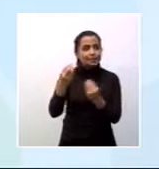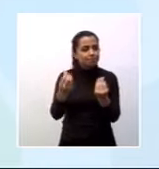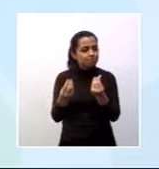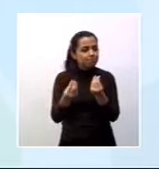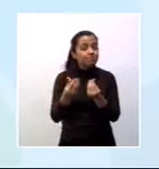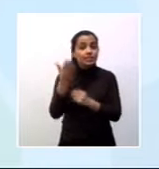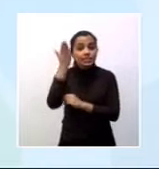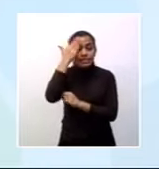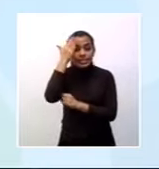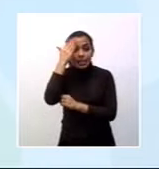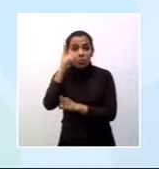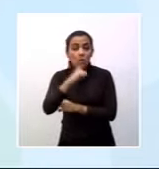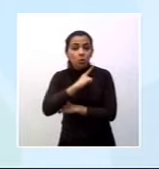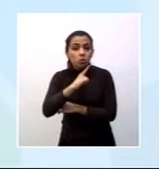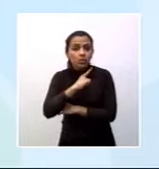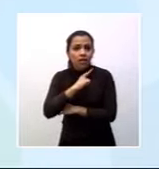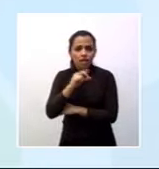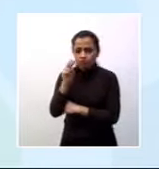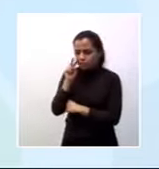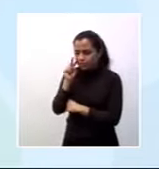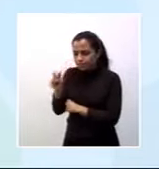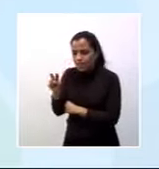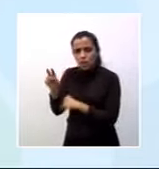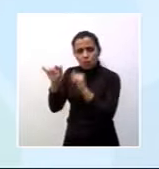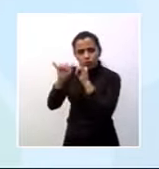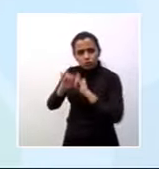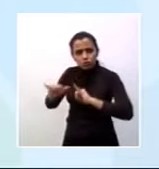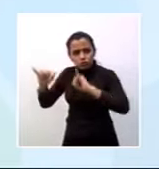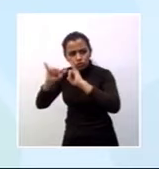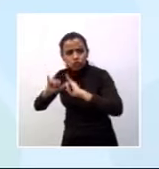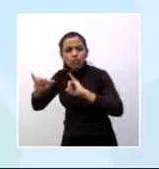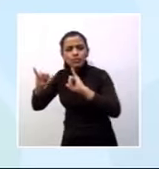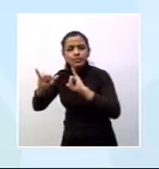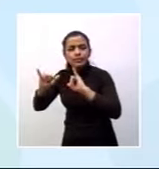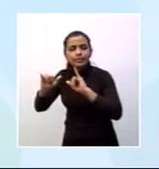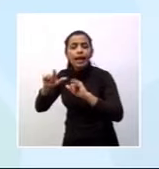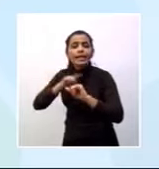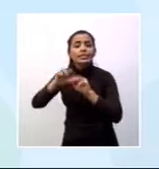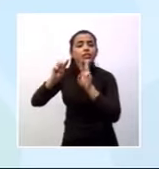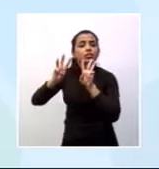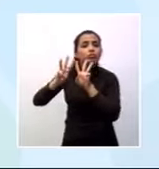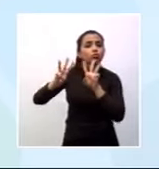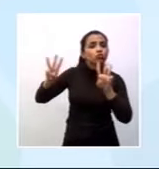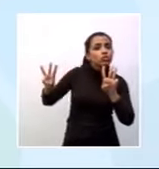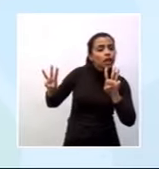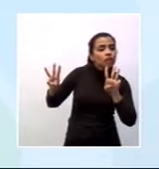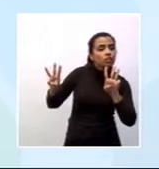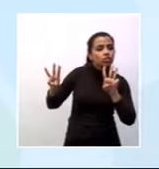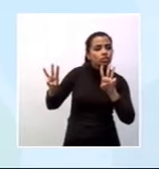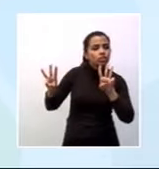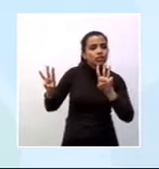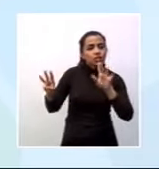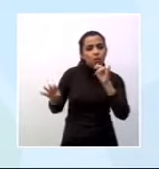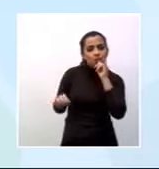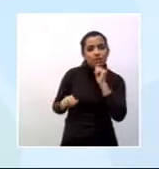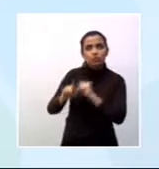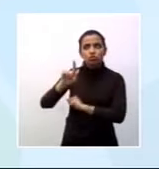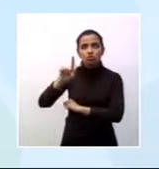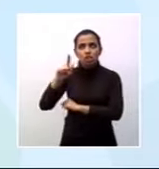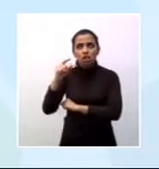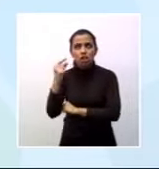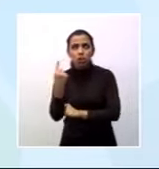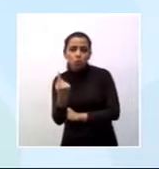assim você quando vai vir uma notícia ou algo do tipo nós temos alguns sites que são mais usuais para gente como g1